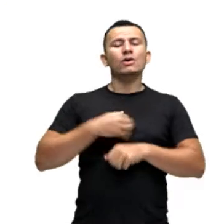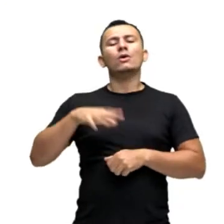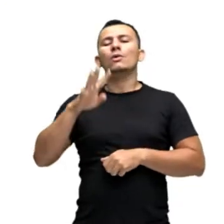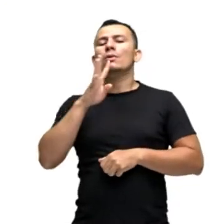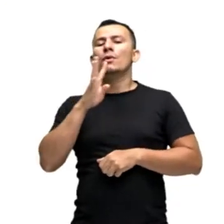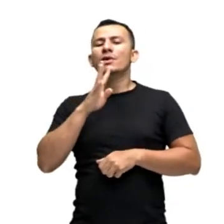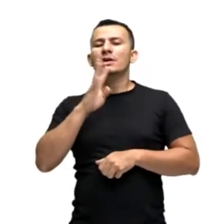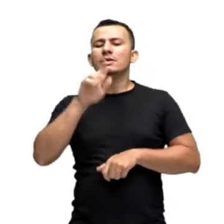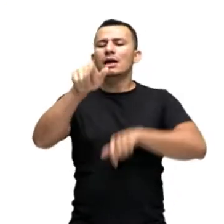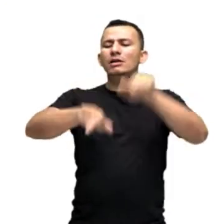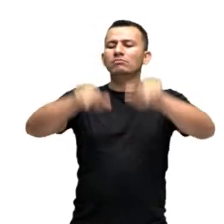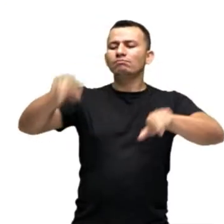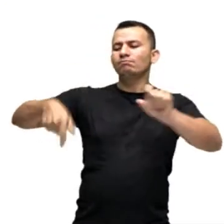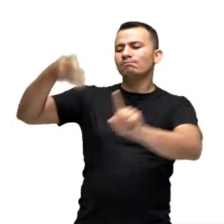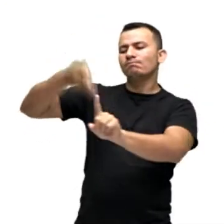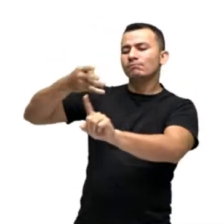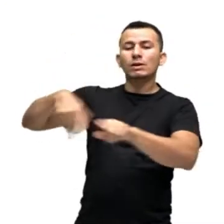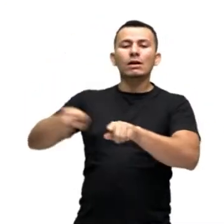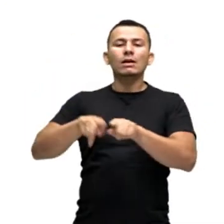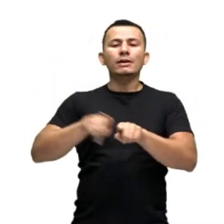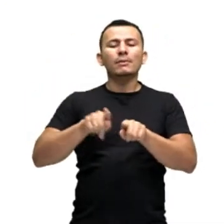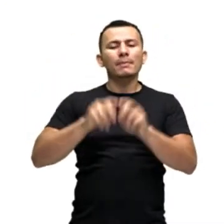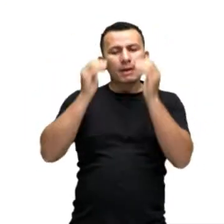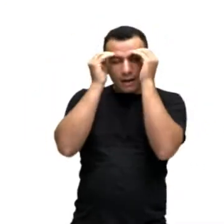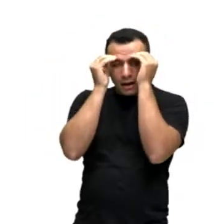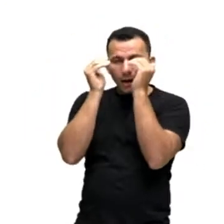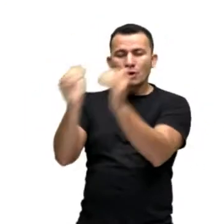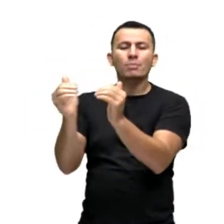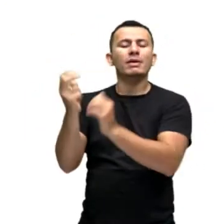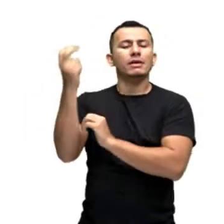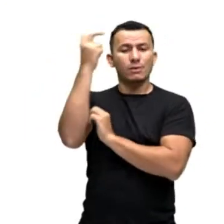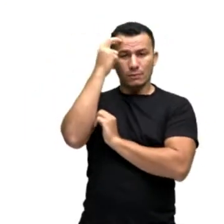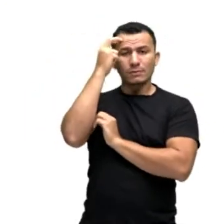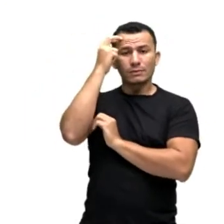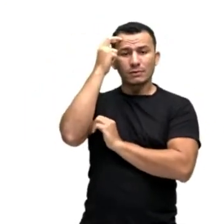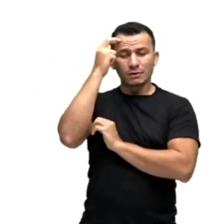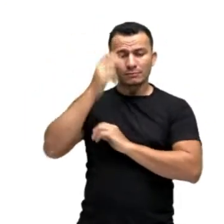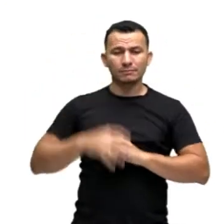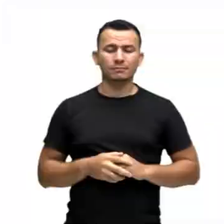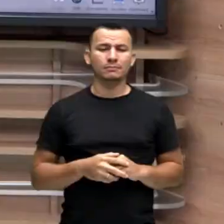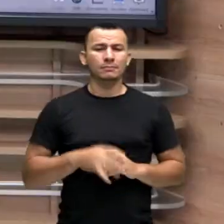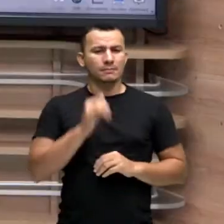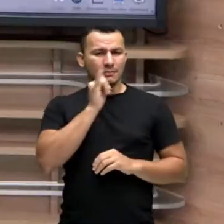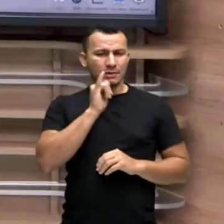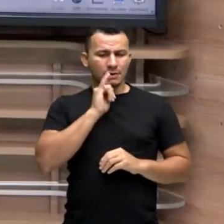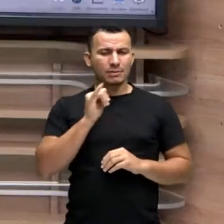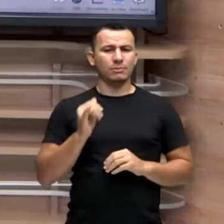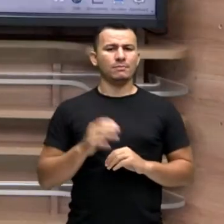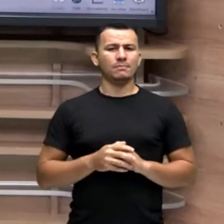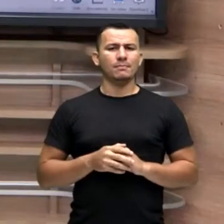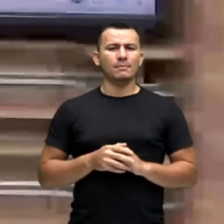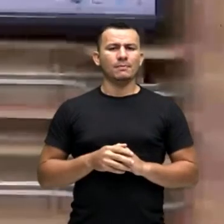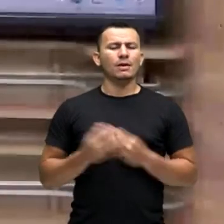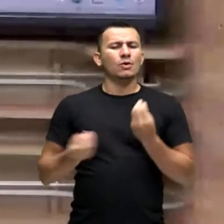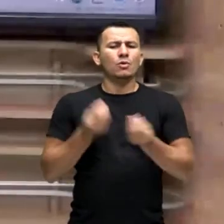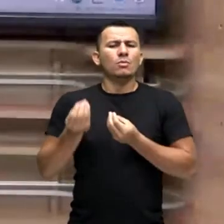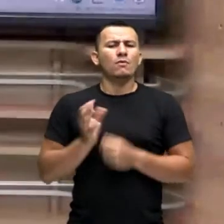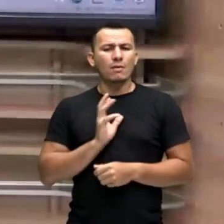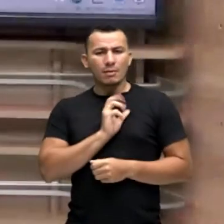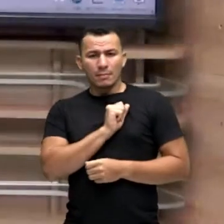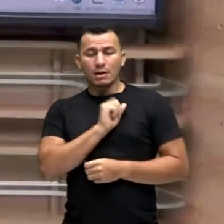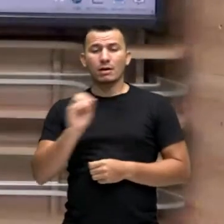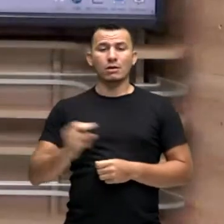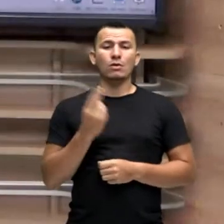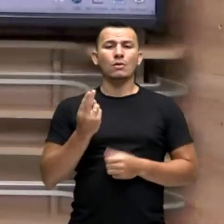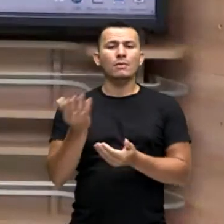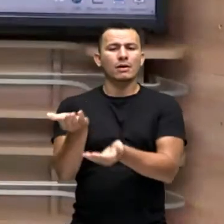respeitar as diferentes culturas que a constituem ou sejam eu a gente só pode amar a gente só pode acolher